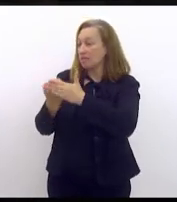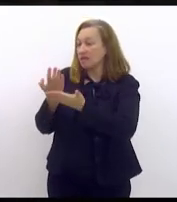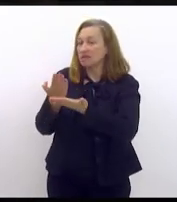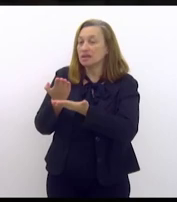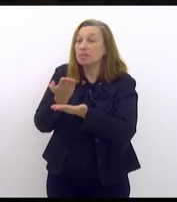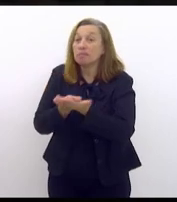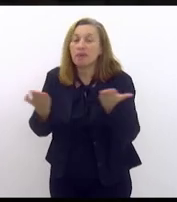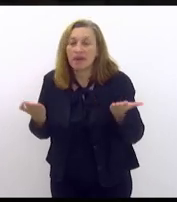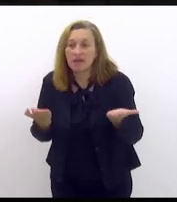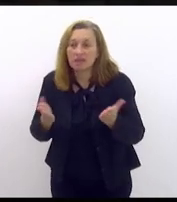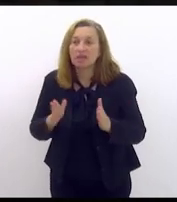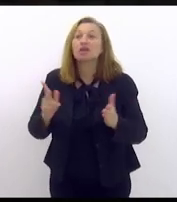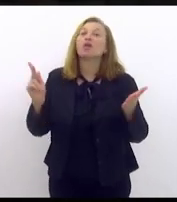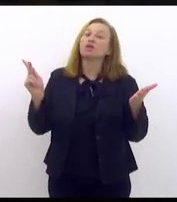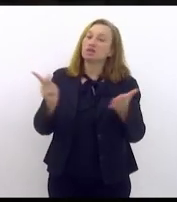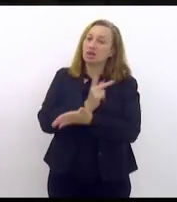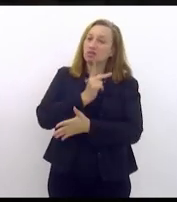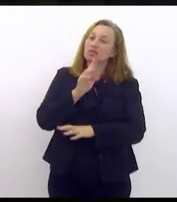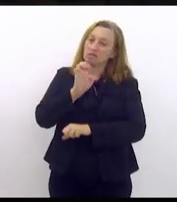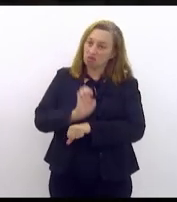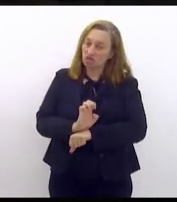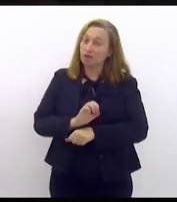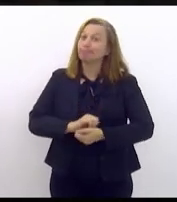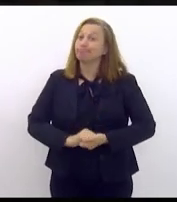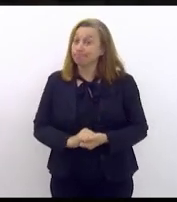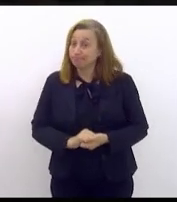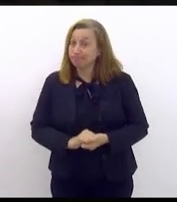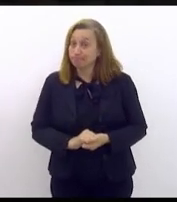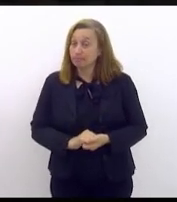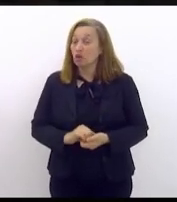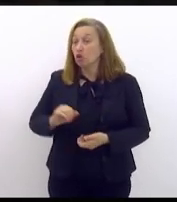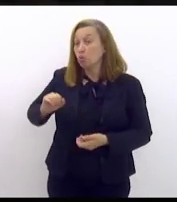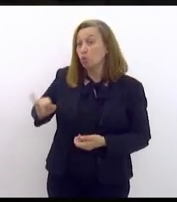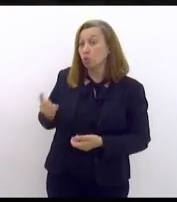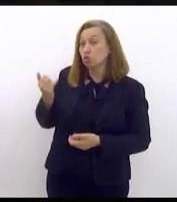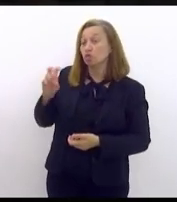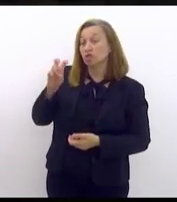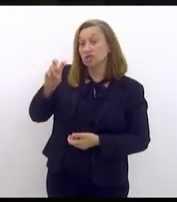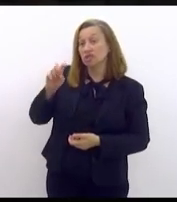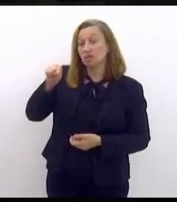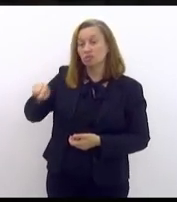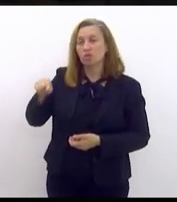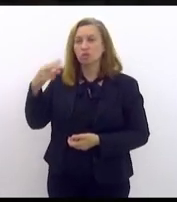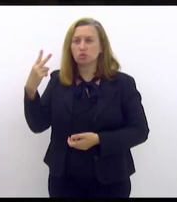E é isso que está acontecendo com o Estado. Paga um juro de